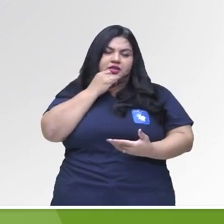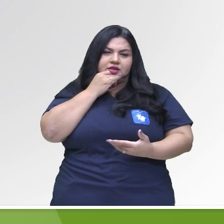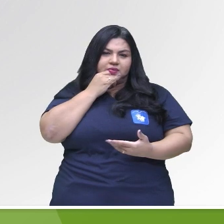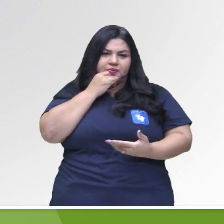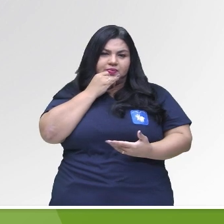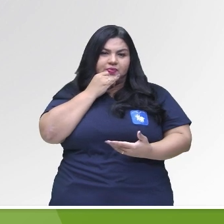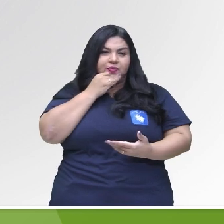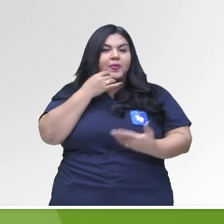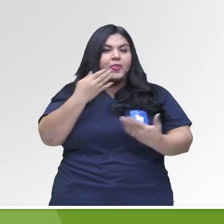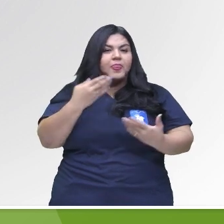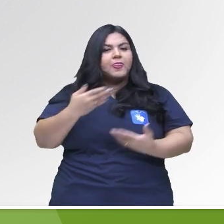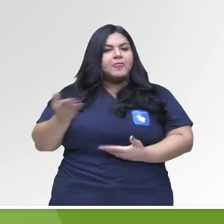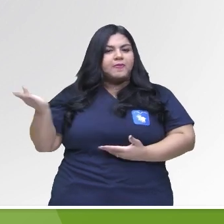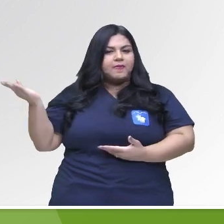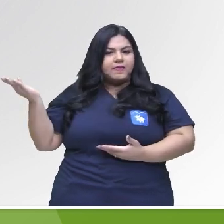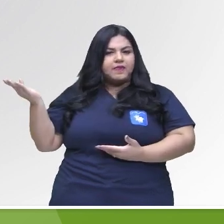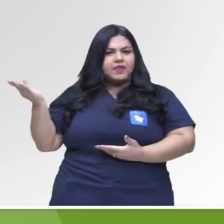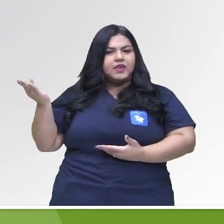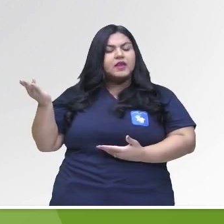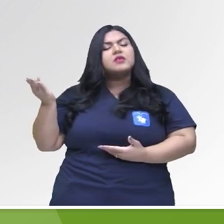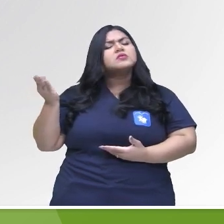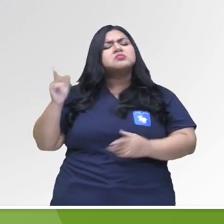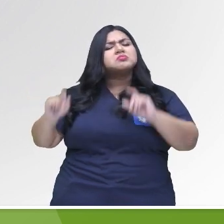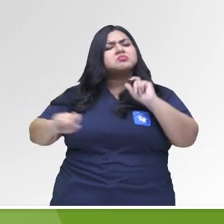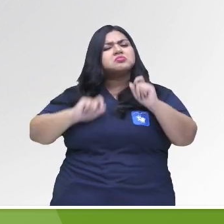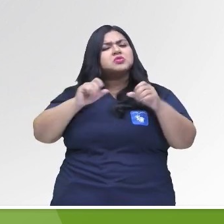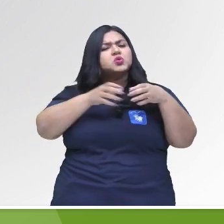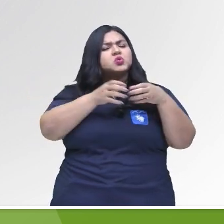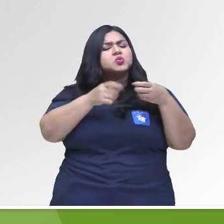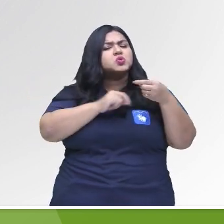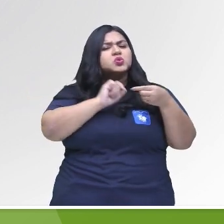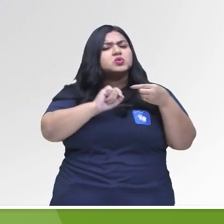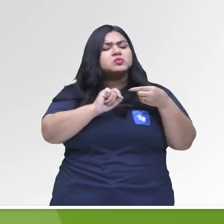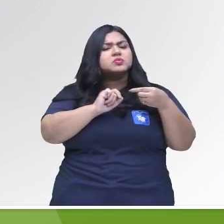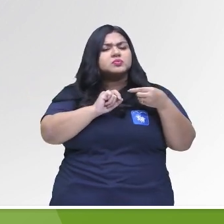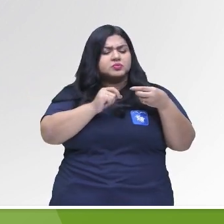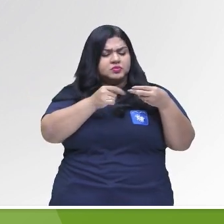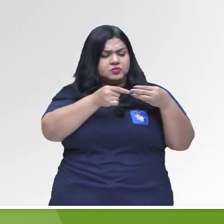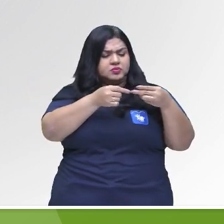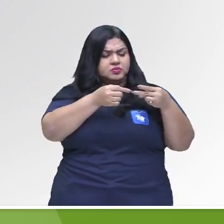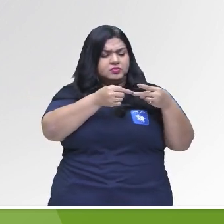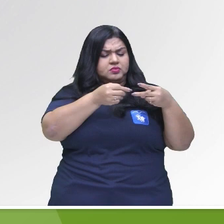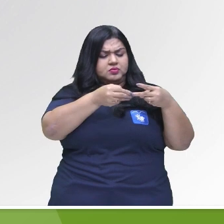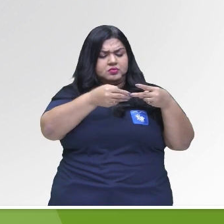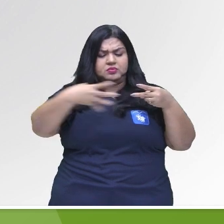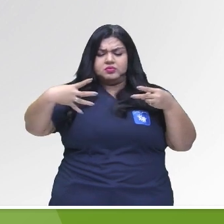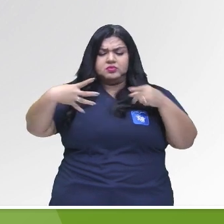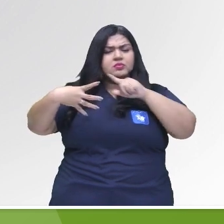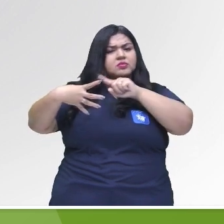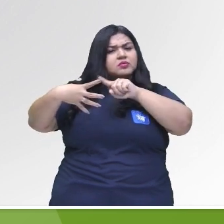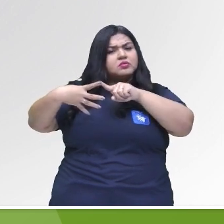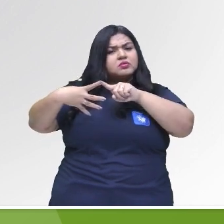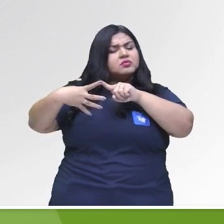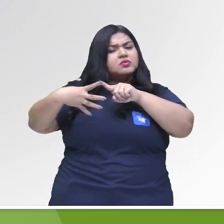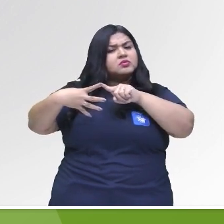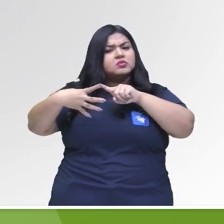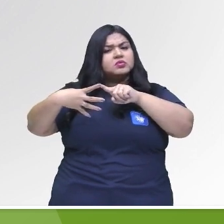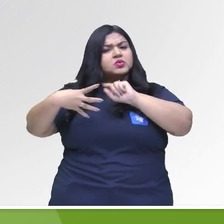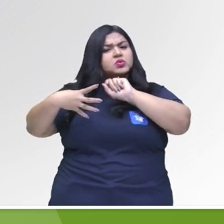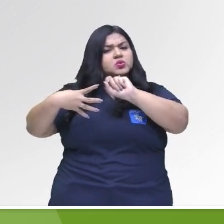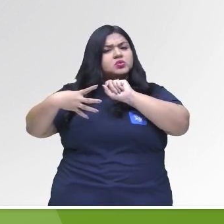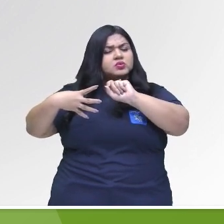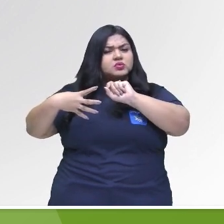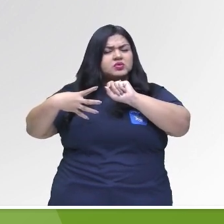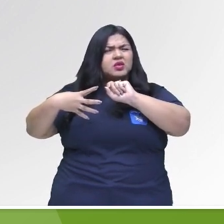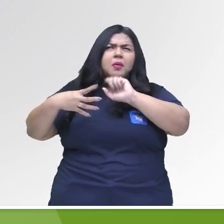baquelite. Gente, a baquelite, ela é um dos primeiros polímeros sintéticos produzidos em laboratório, né? Um dos